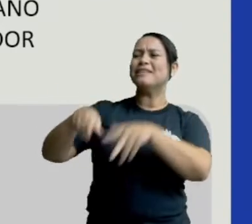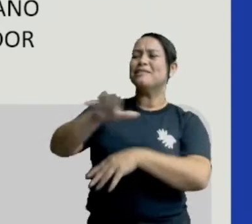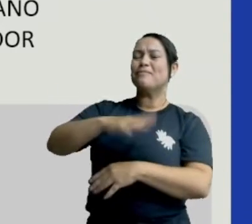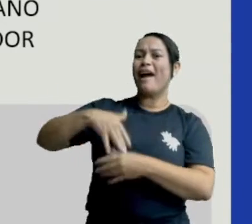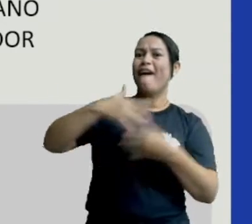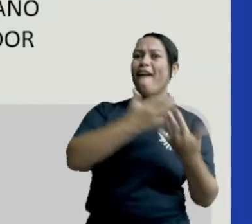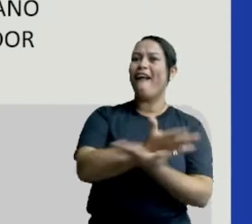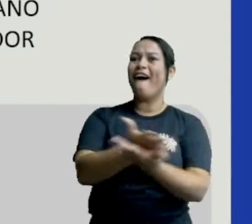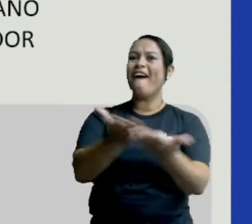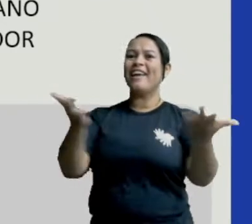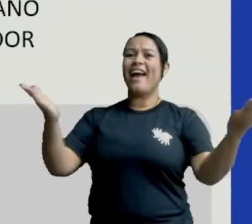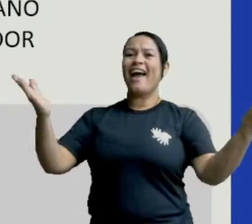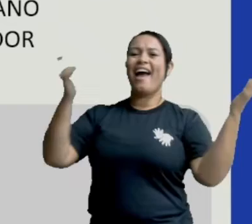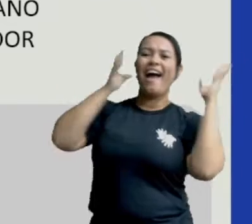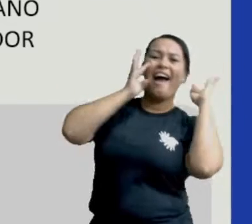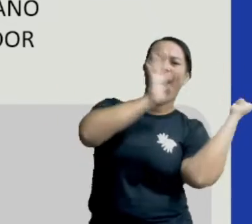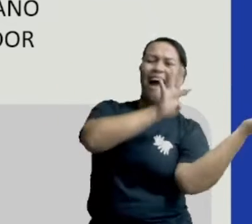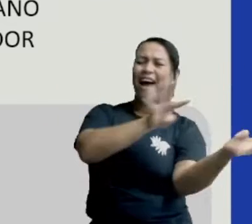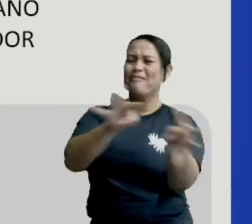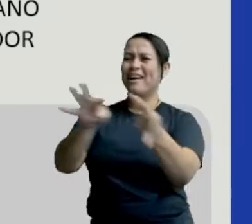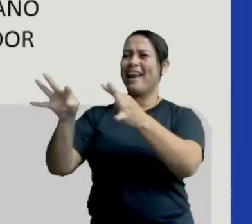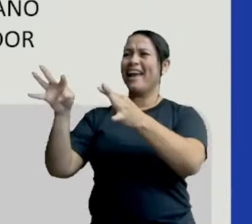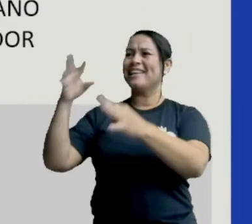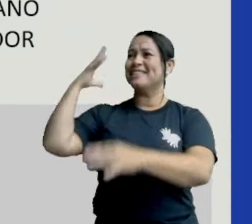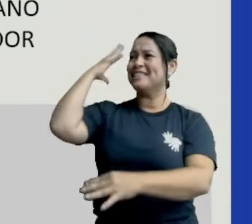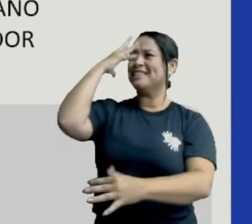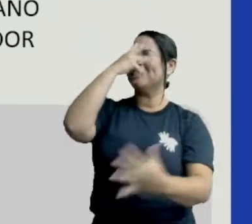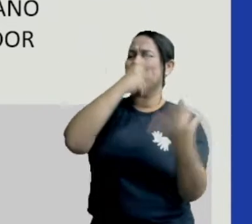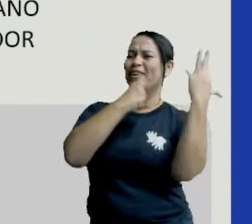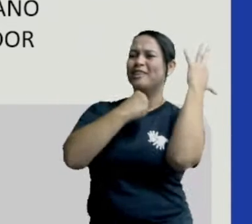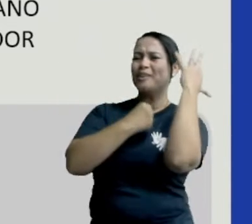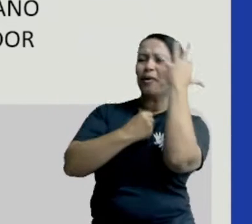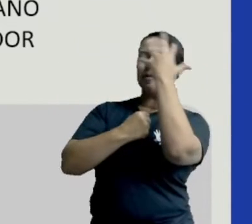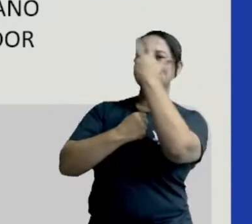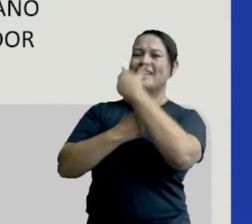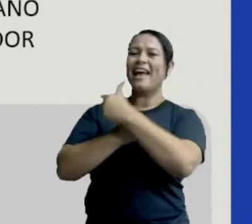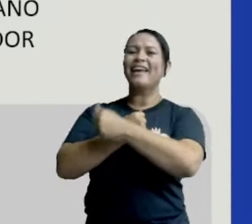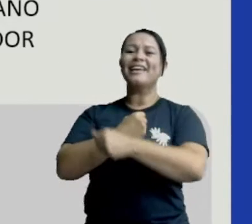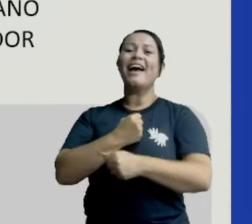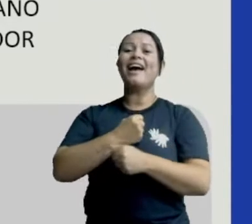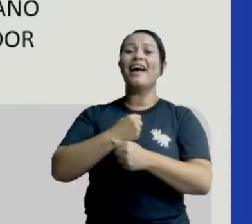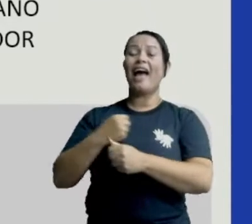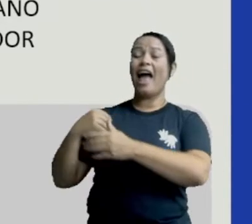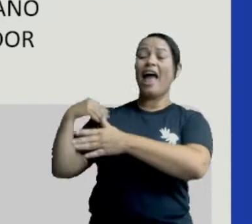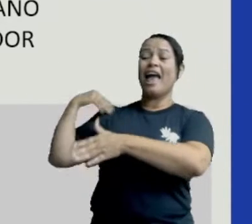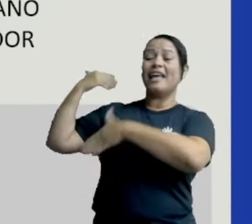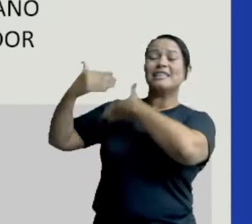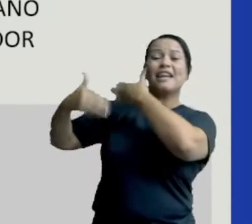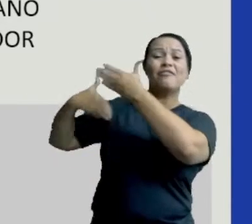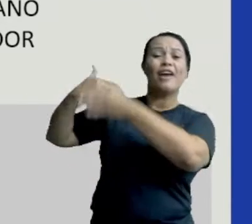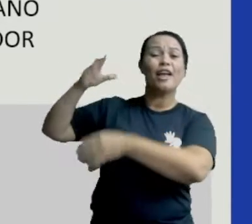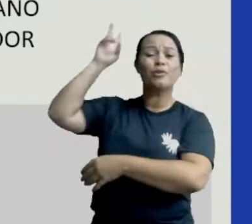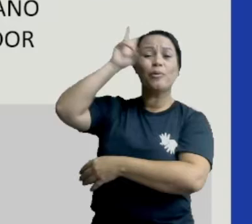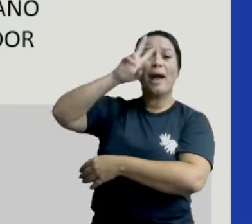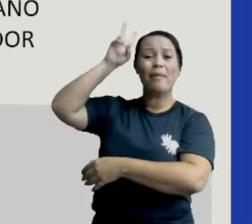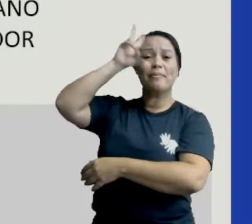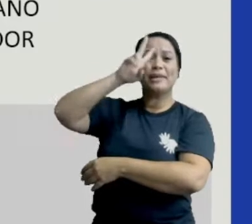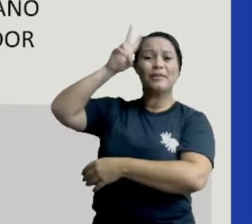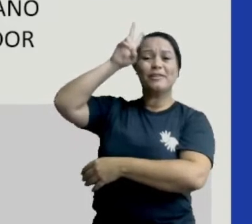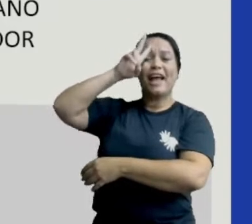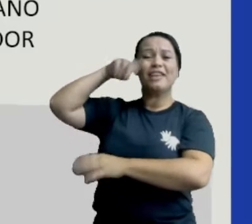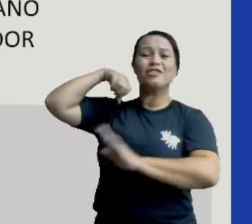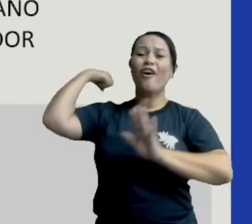tuas irmãs de maior glória, aparecem visões de sobranceira, escrevendo